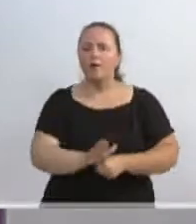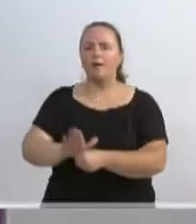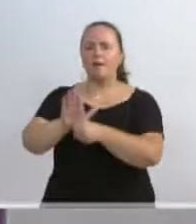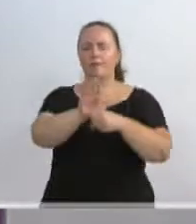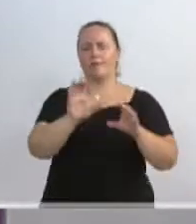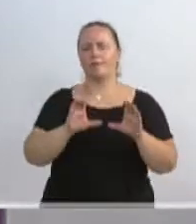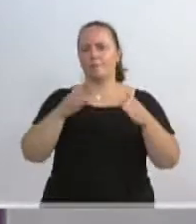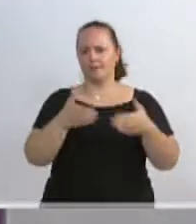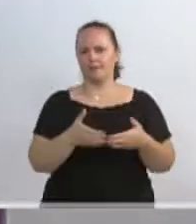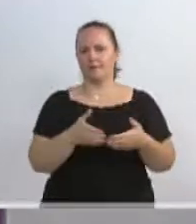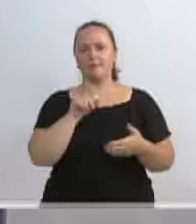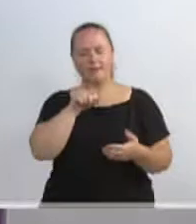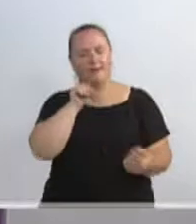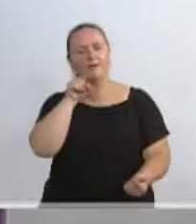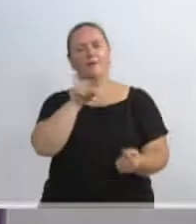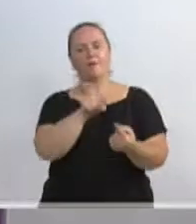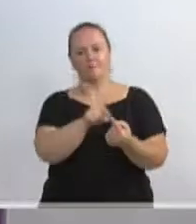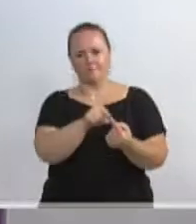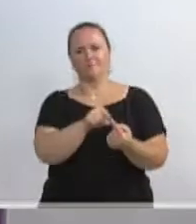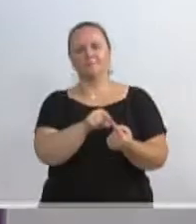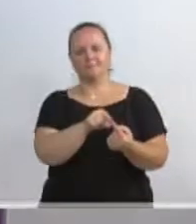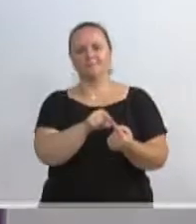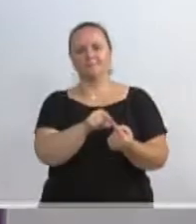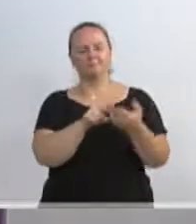esse é o nosso objetivo